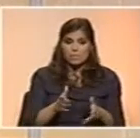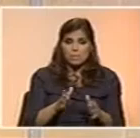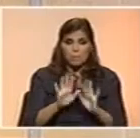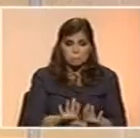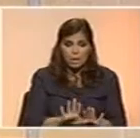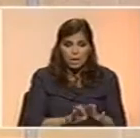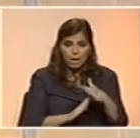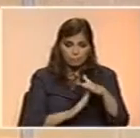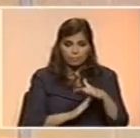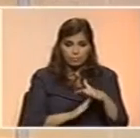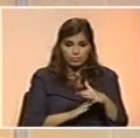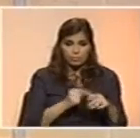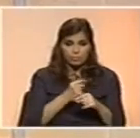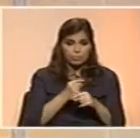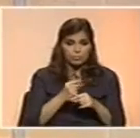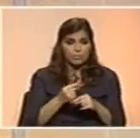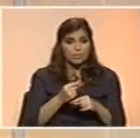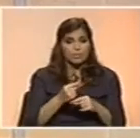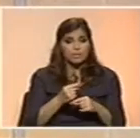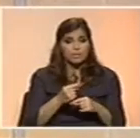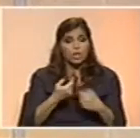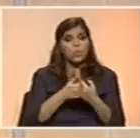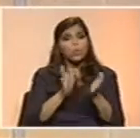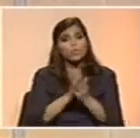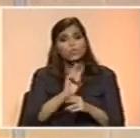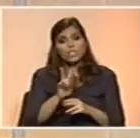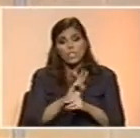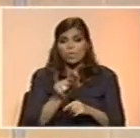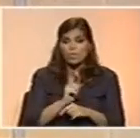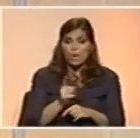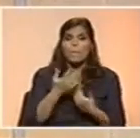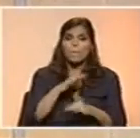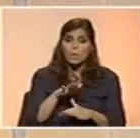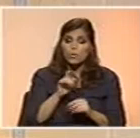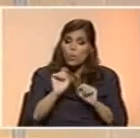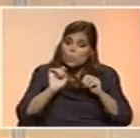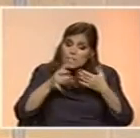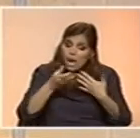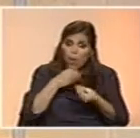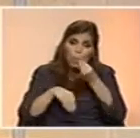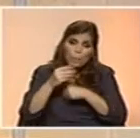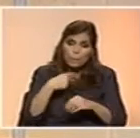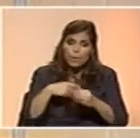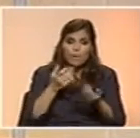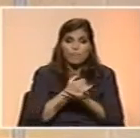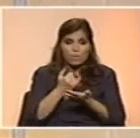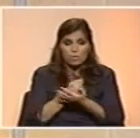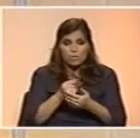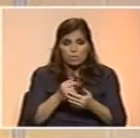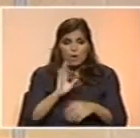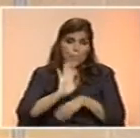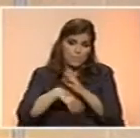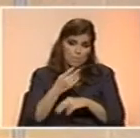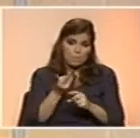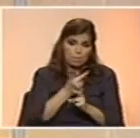parar ali a certo ponto. Se calhar não sermos todos vegetarianos, mas todos nós somos mais vegetarianos do que somos hoje em dia. Está regime misto, como é o